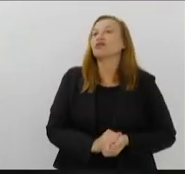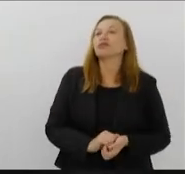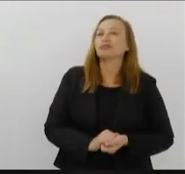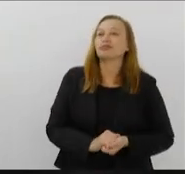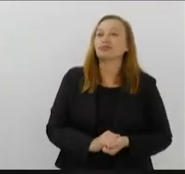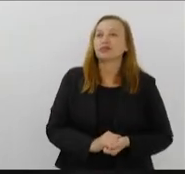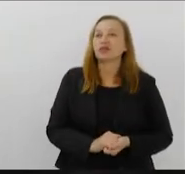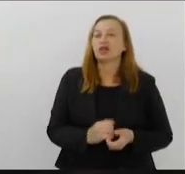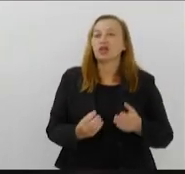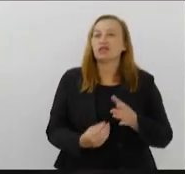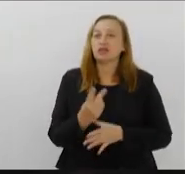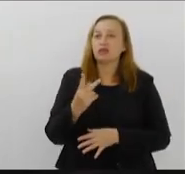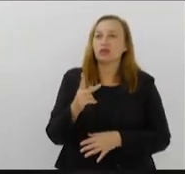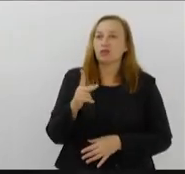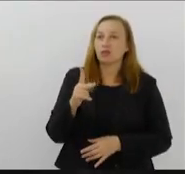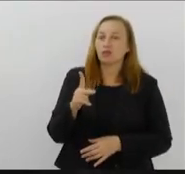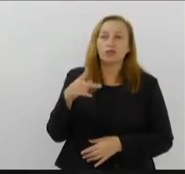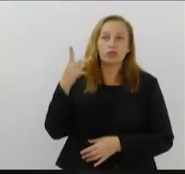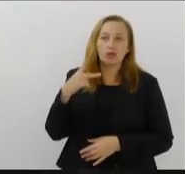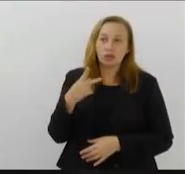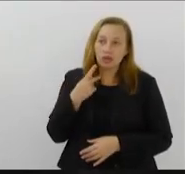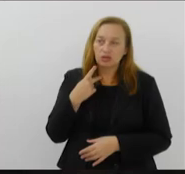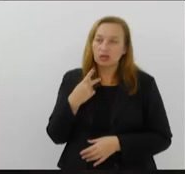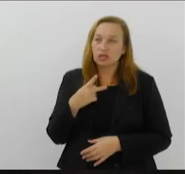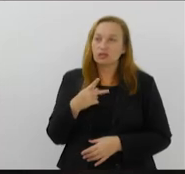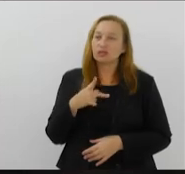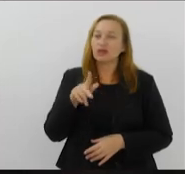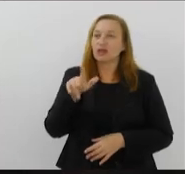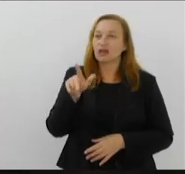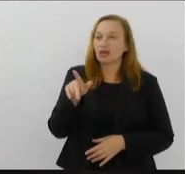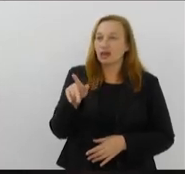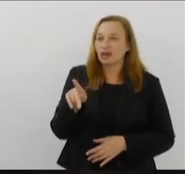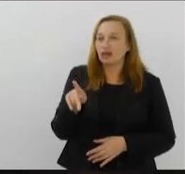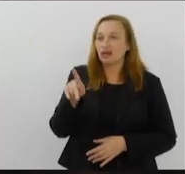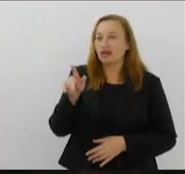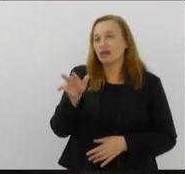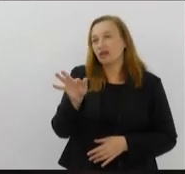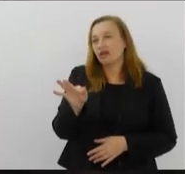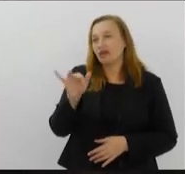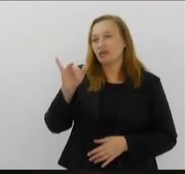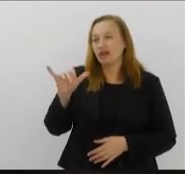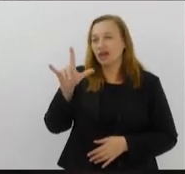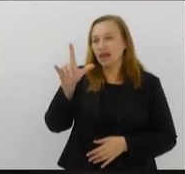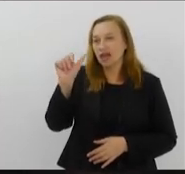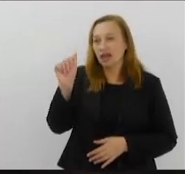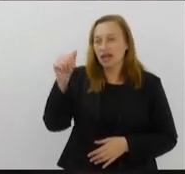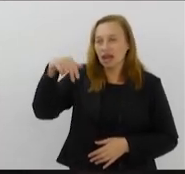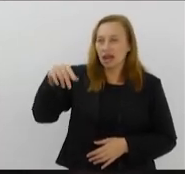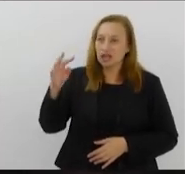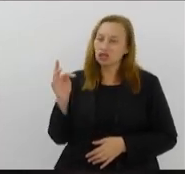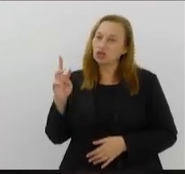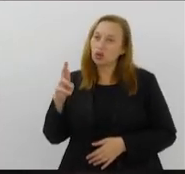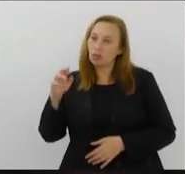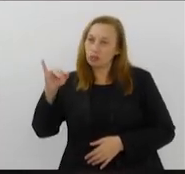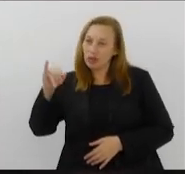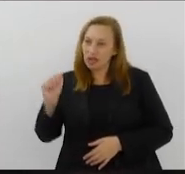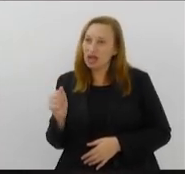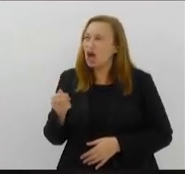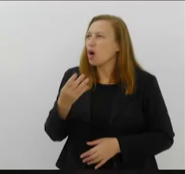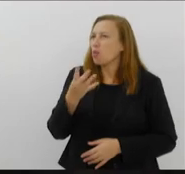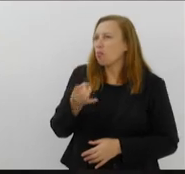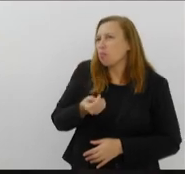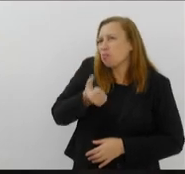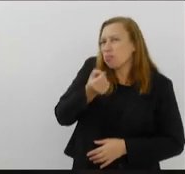uma curadoria e a gente chegou na lei da filantropia, que é uma questão que pouca gente conhece, que as universidades, né, de ensino superior, a